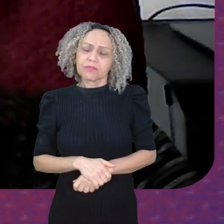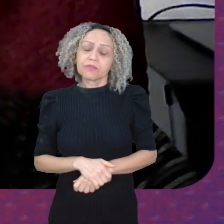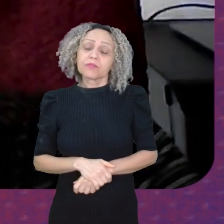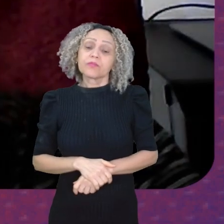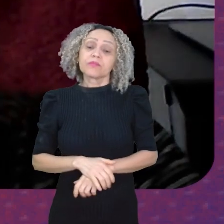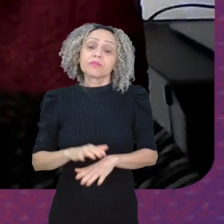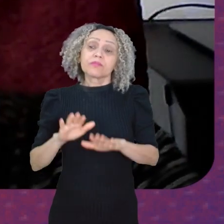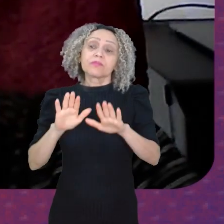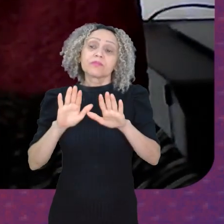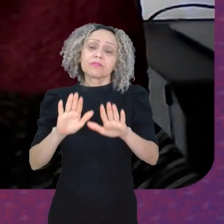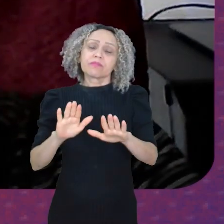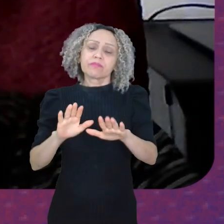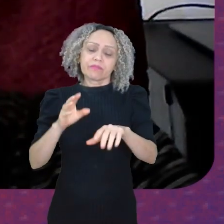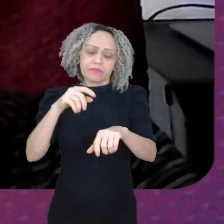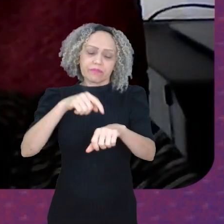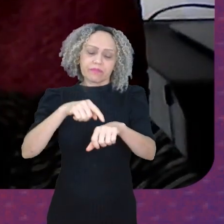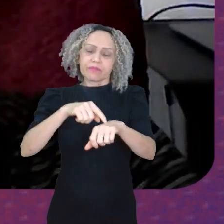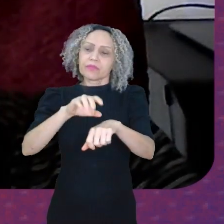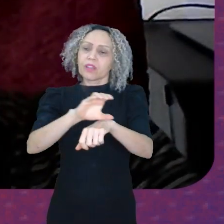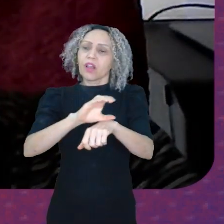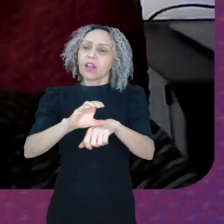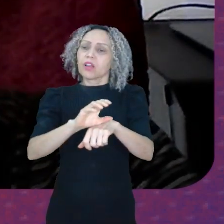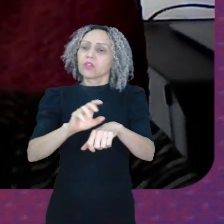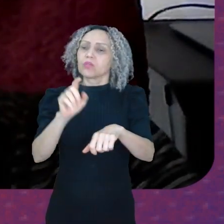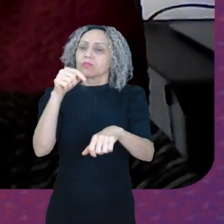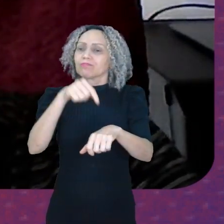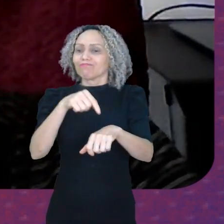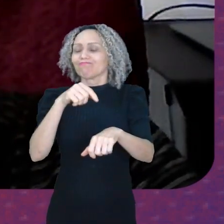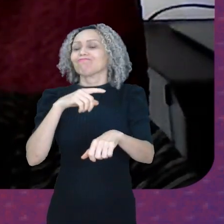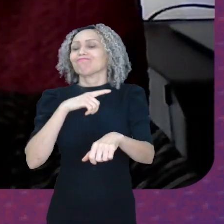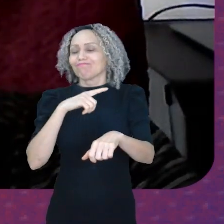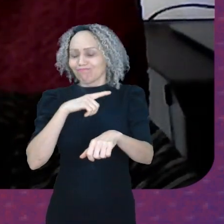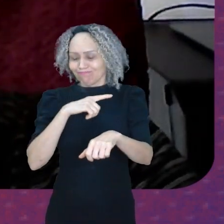assim que está na Constituição.